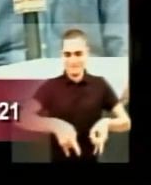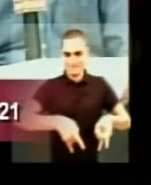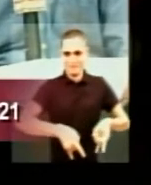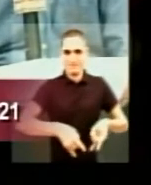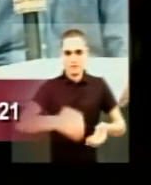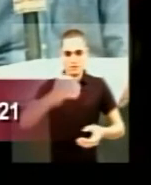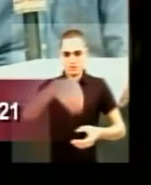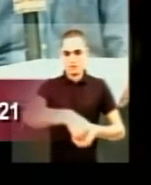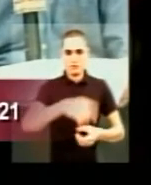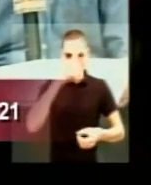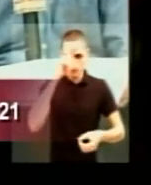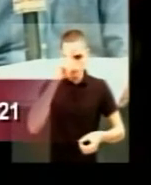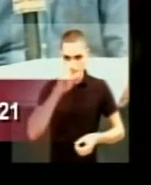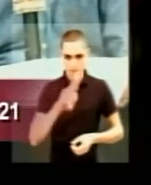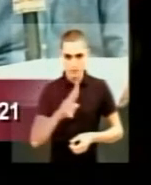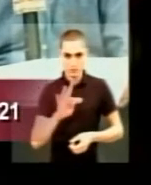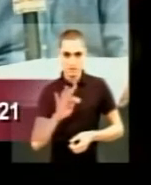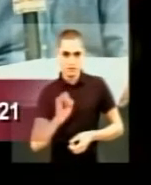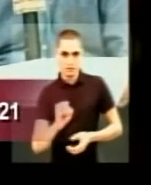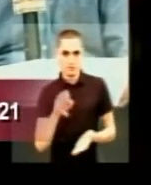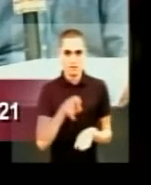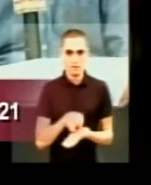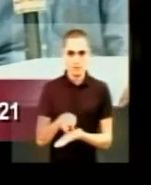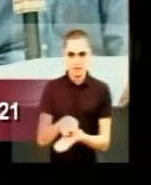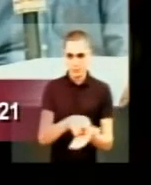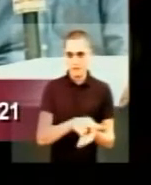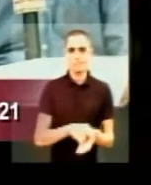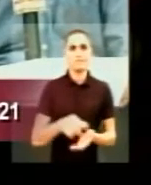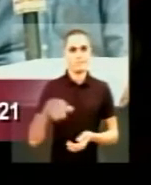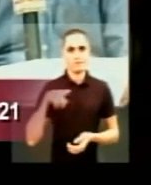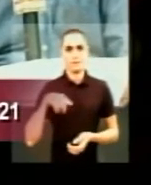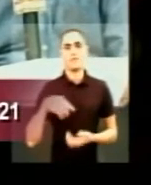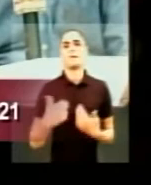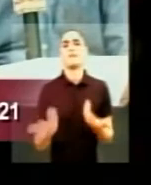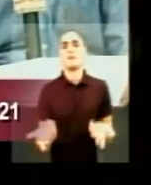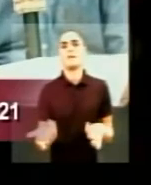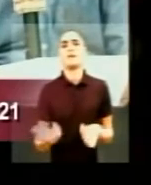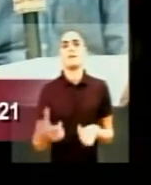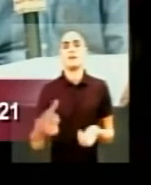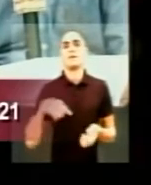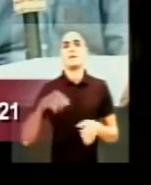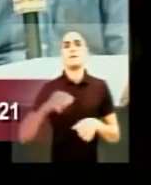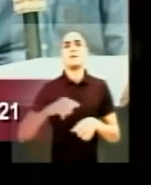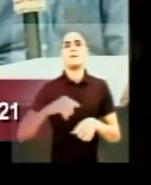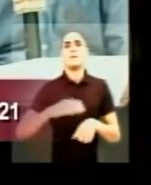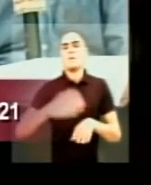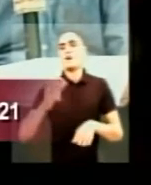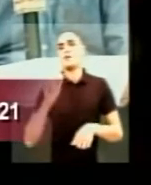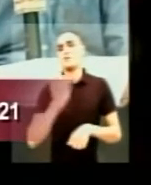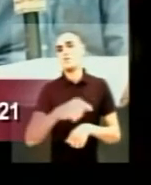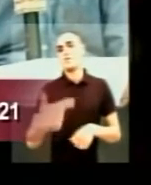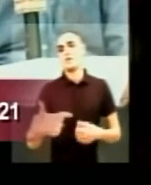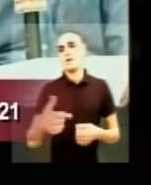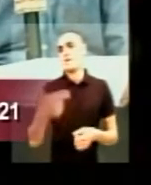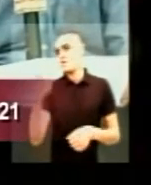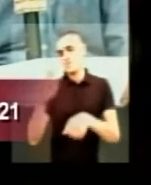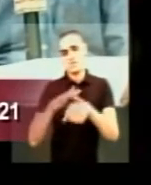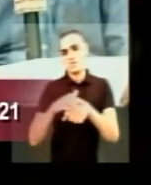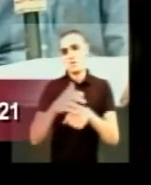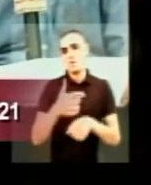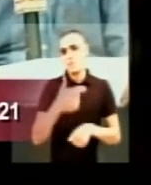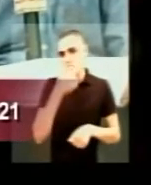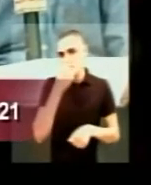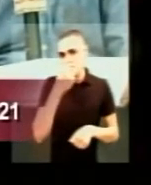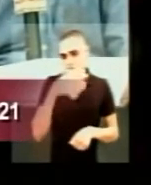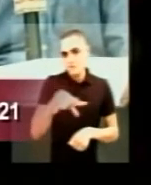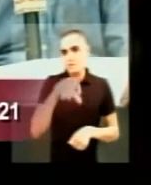gravidade do Covid em relação a outras doenças respiratórias. E 107 pacientes